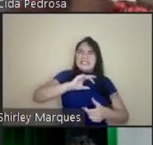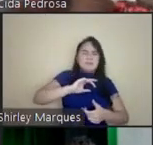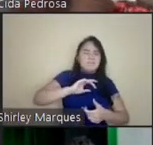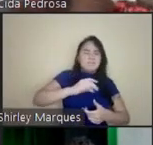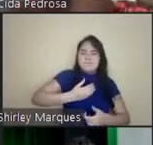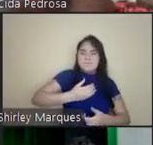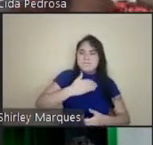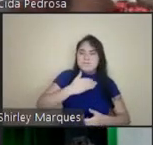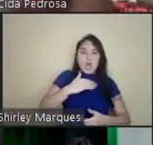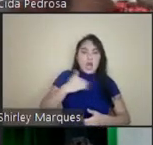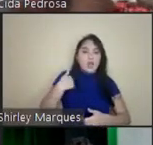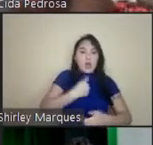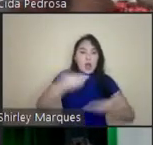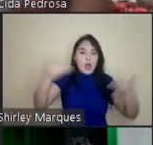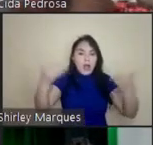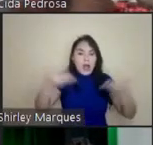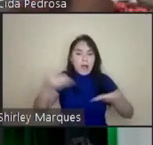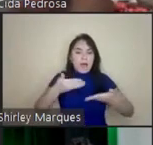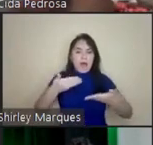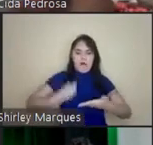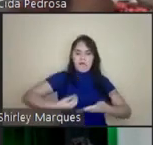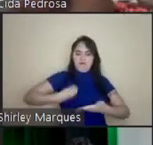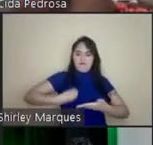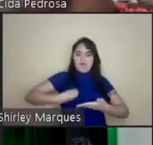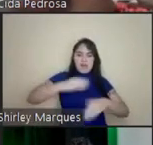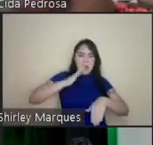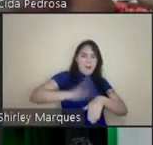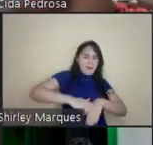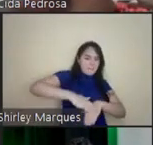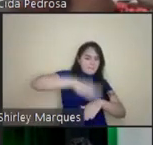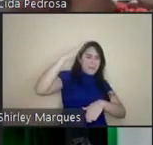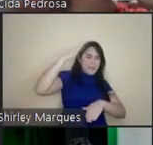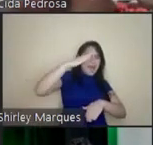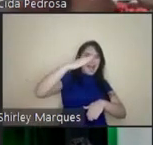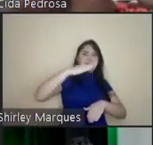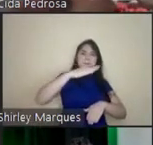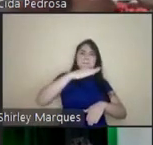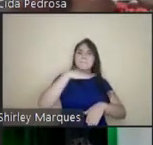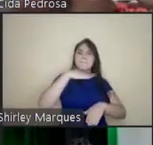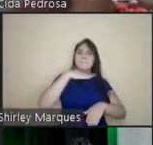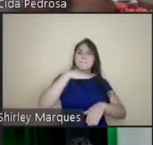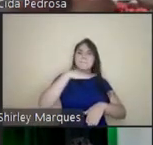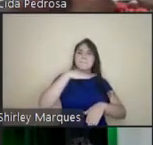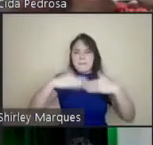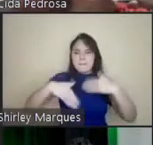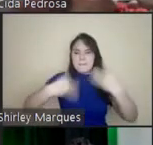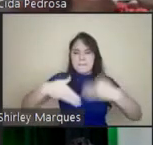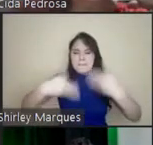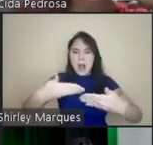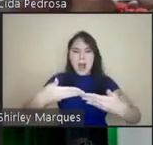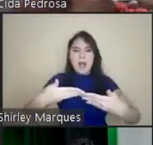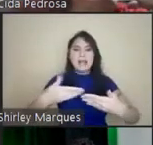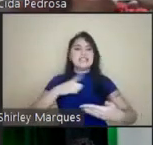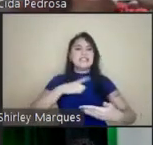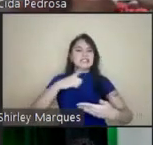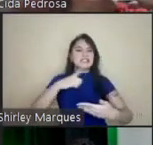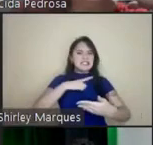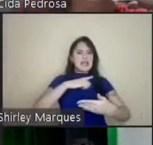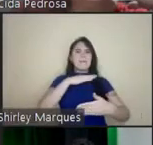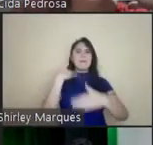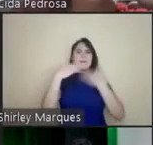estamos vivendo o maior genocídio da história em termos acumulados, né? Quer dizer, se bem que o genocídio indígena foi